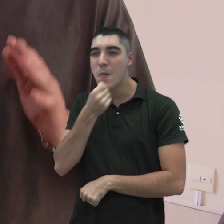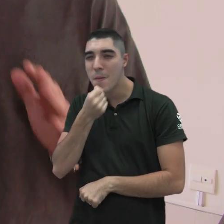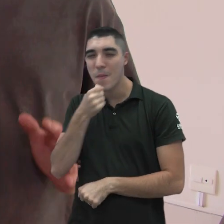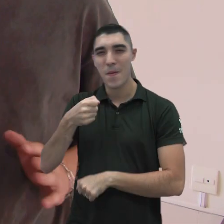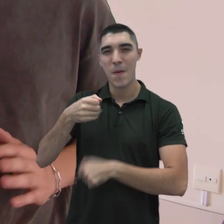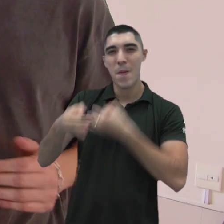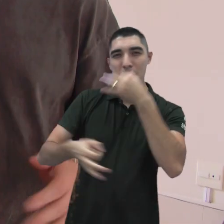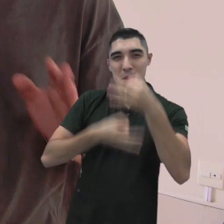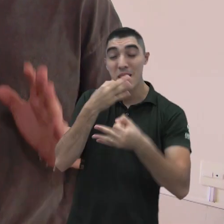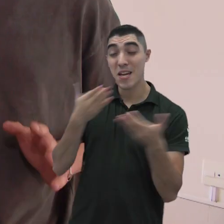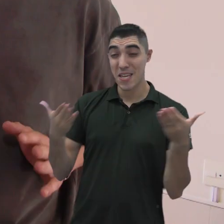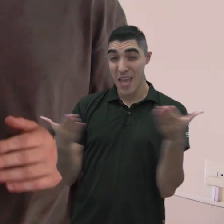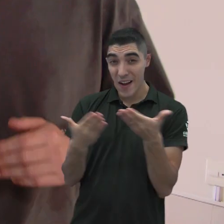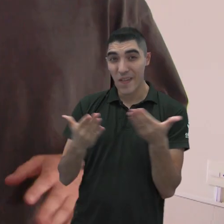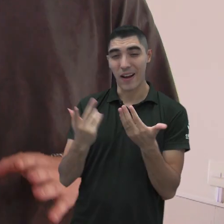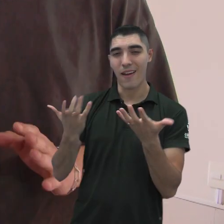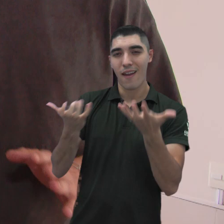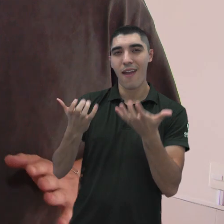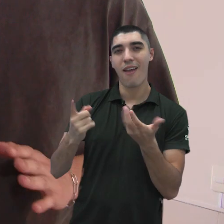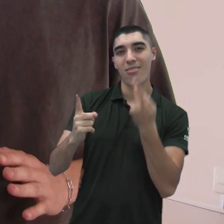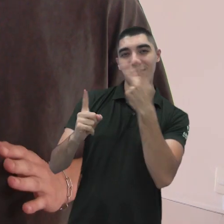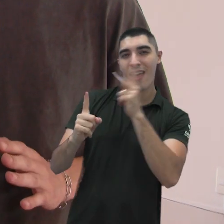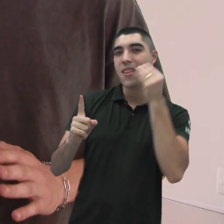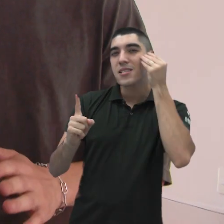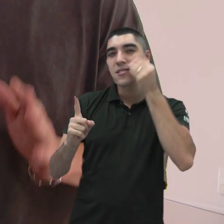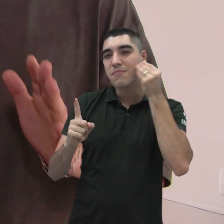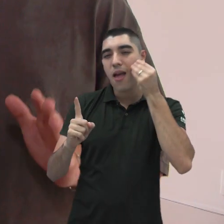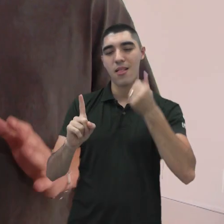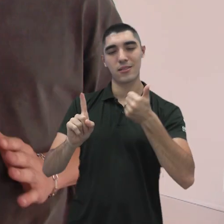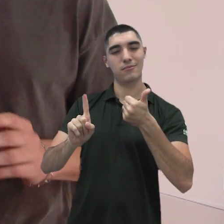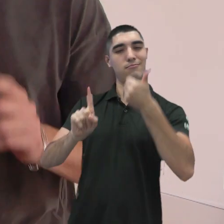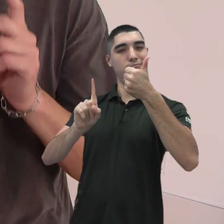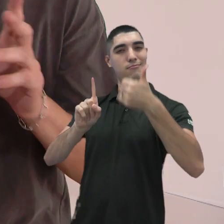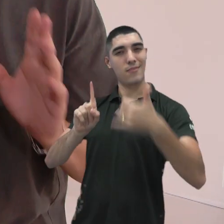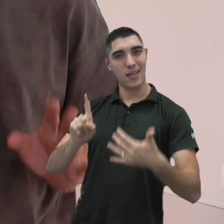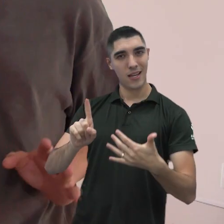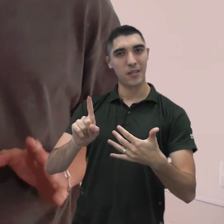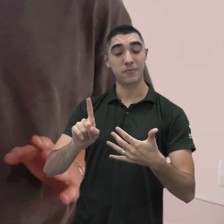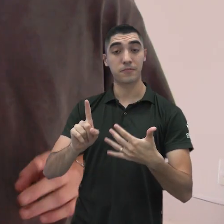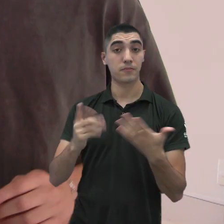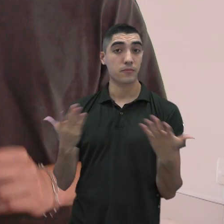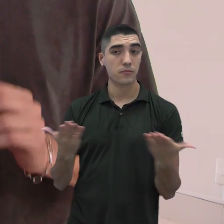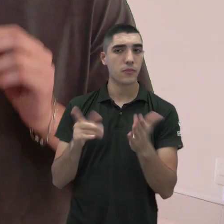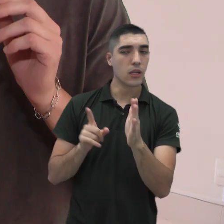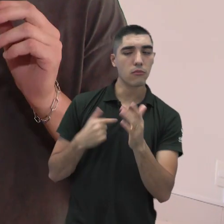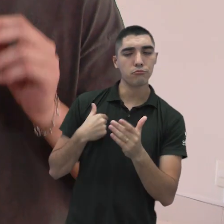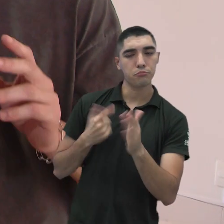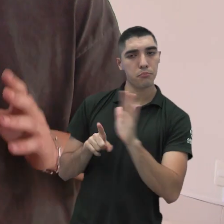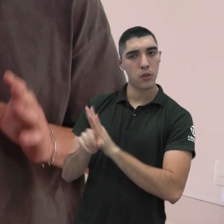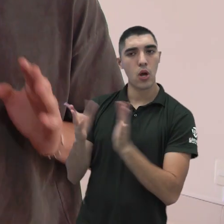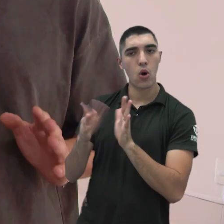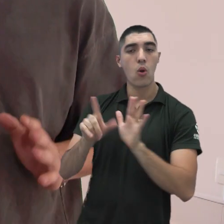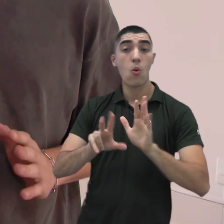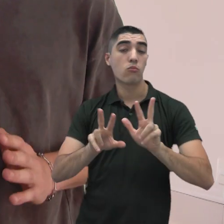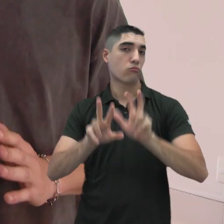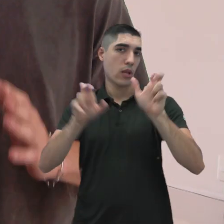hoje resolveu aparecer um pouquinho mais, dessa vez com esse link ao vivo que eu tô fazendo com vocês para falar um pouquinho sobre leis de incentivo à